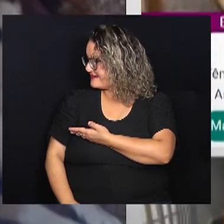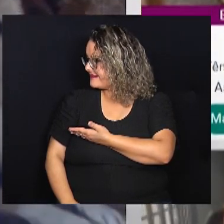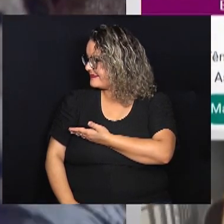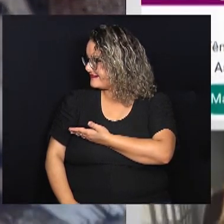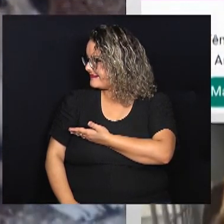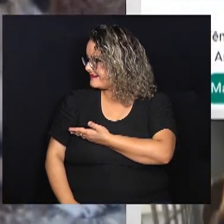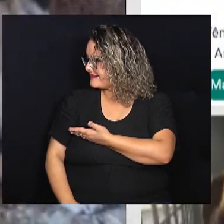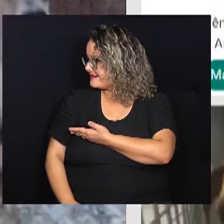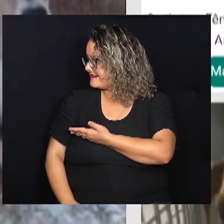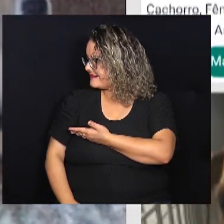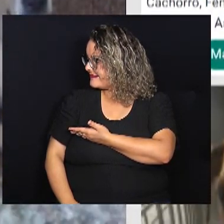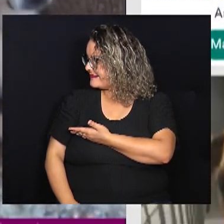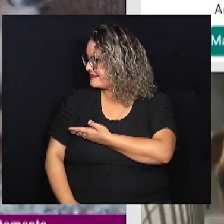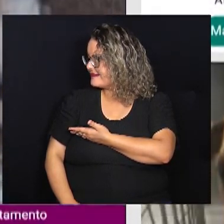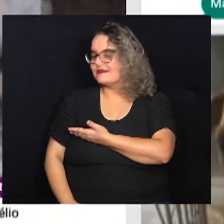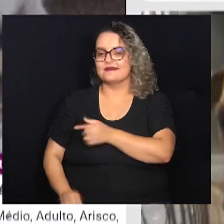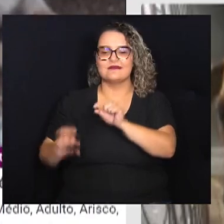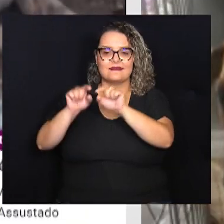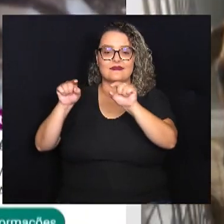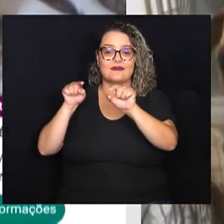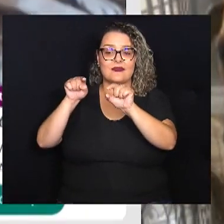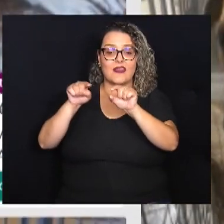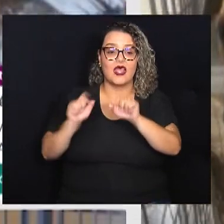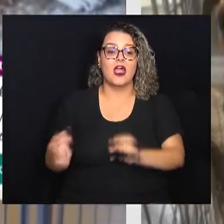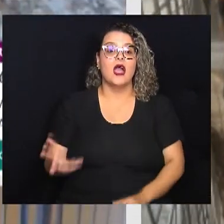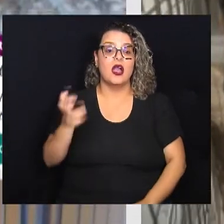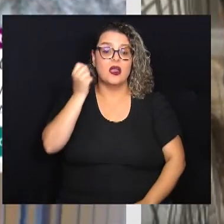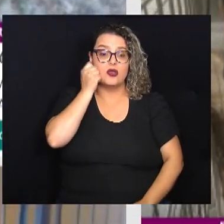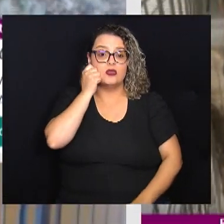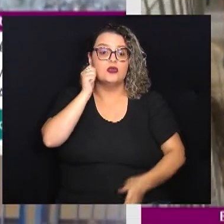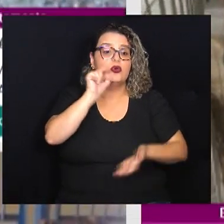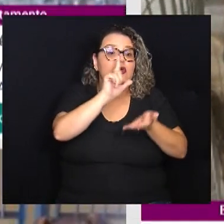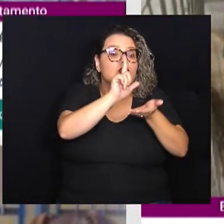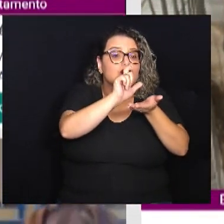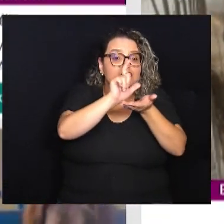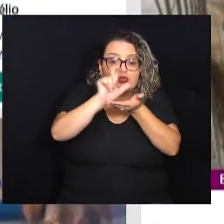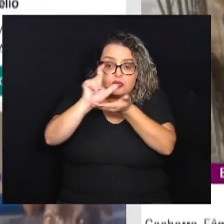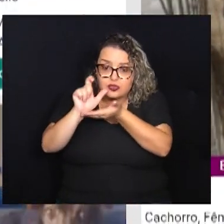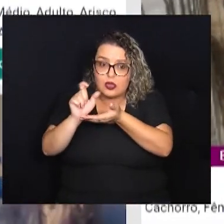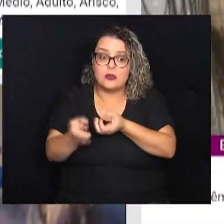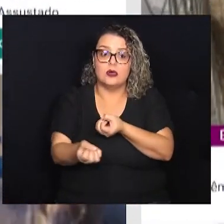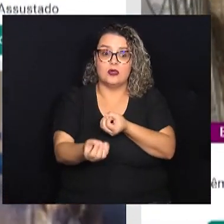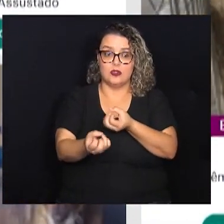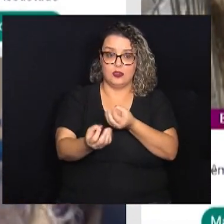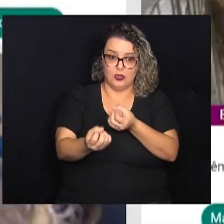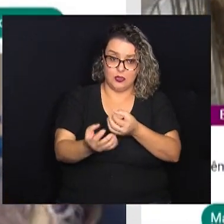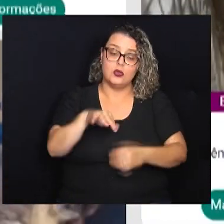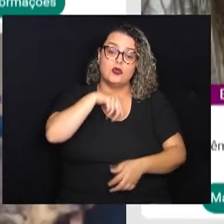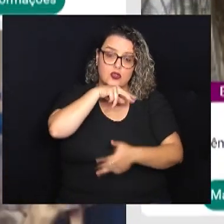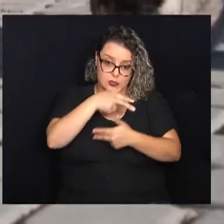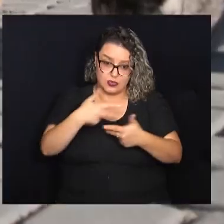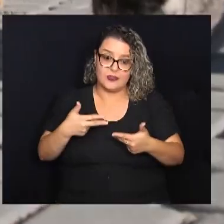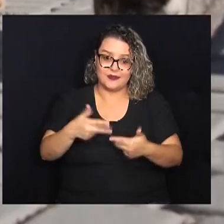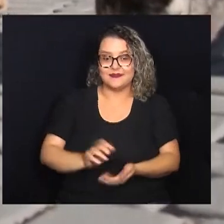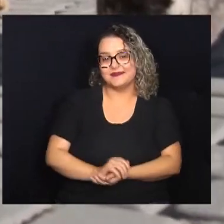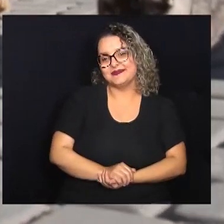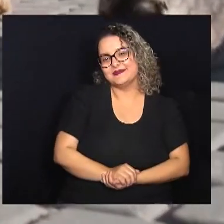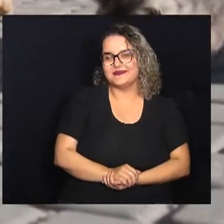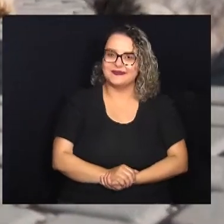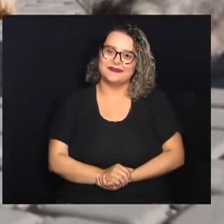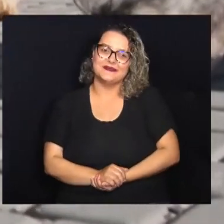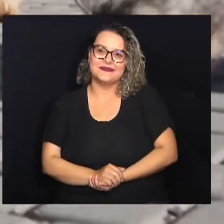vermifugado, disponível para adoção responsável. Ele é muito carinhoso e adora fazer amizades com pessoas